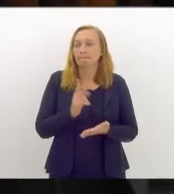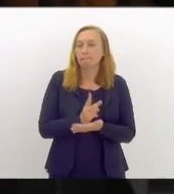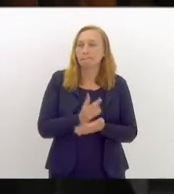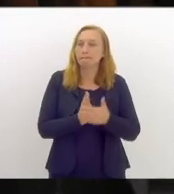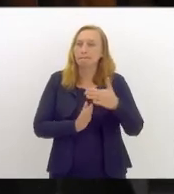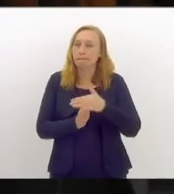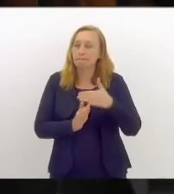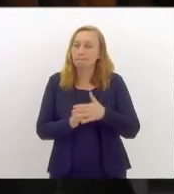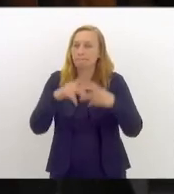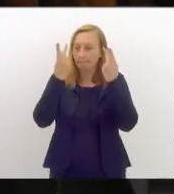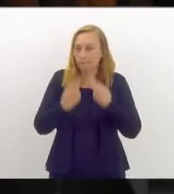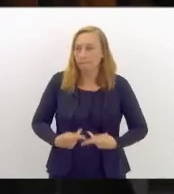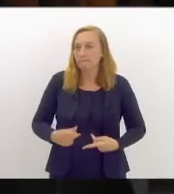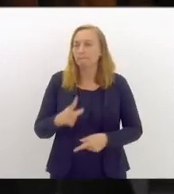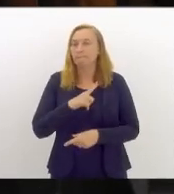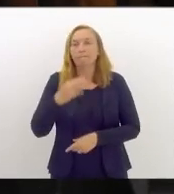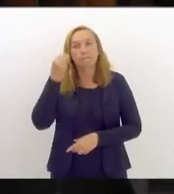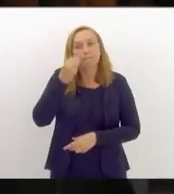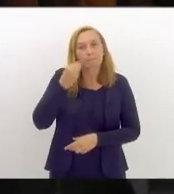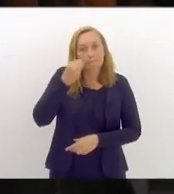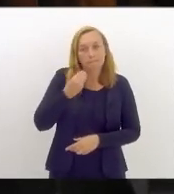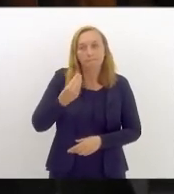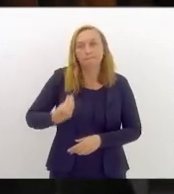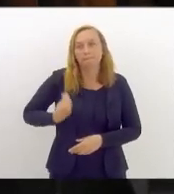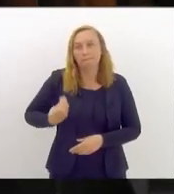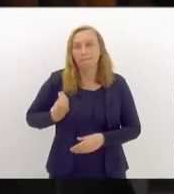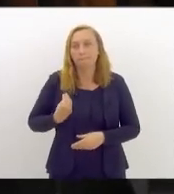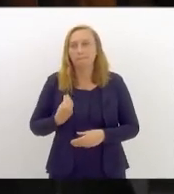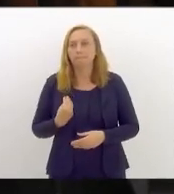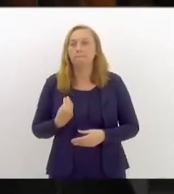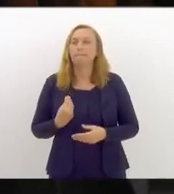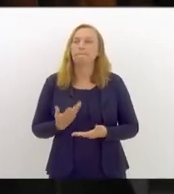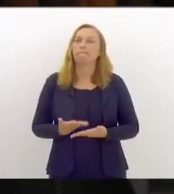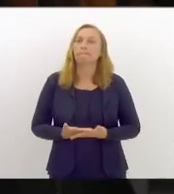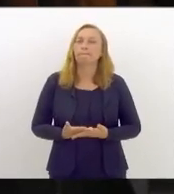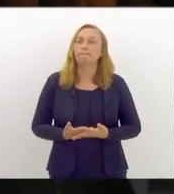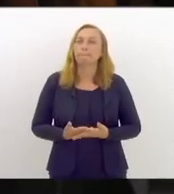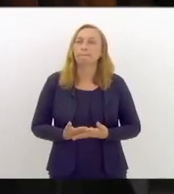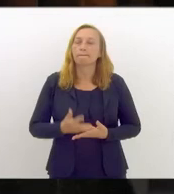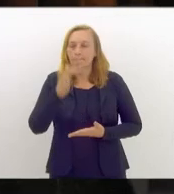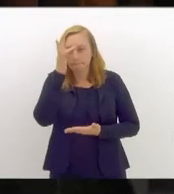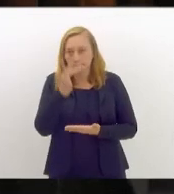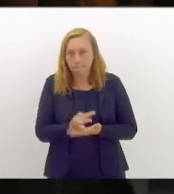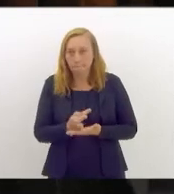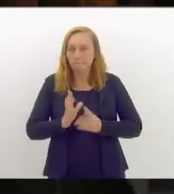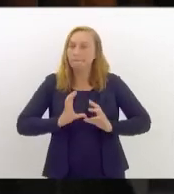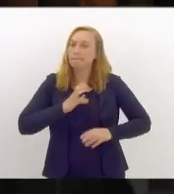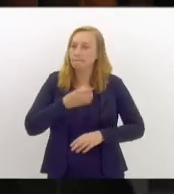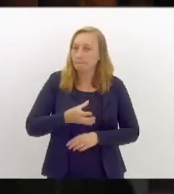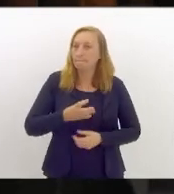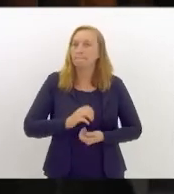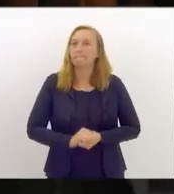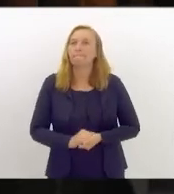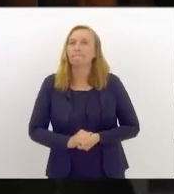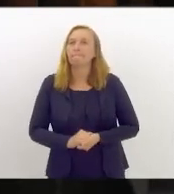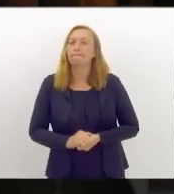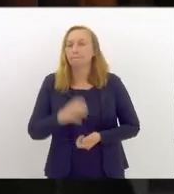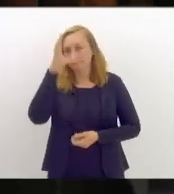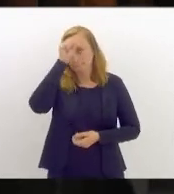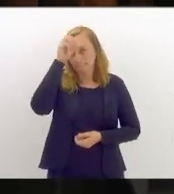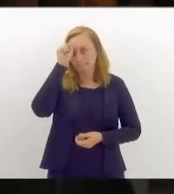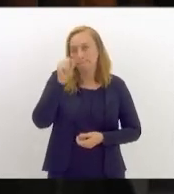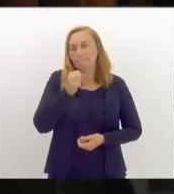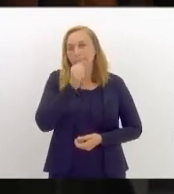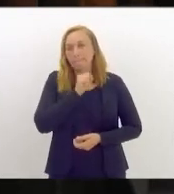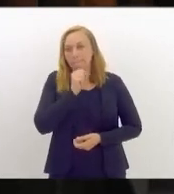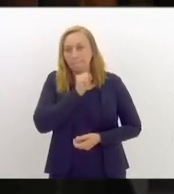limitações humanas viver nos exige um punhado Generoso de fé e de Coragem O que aprendi com